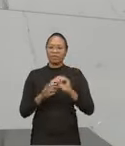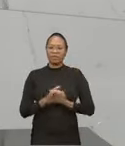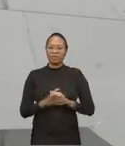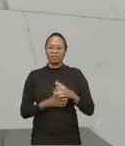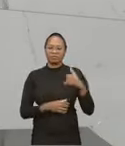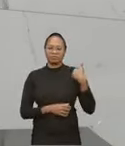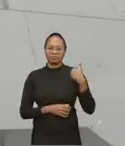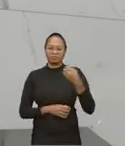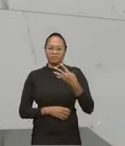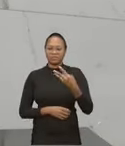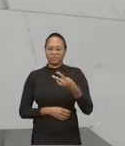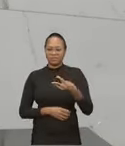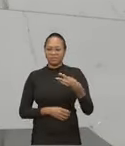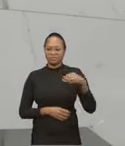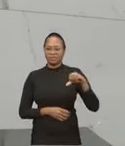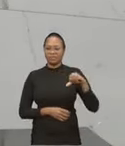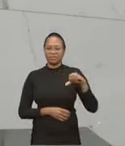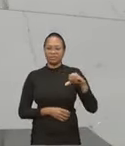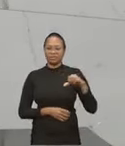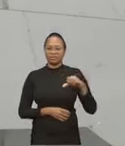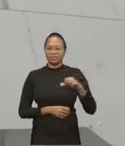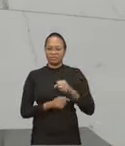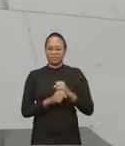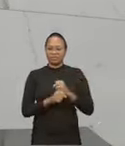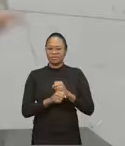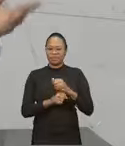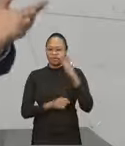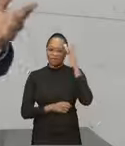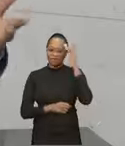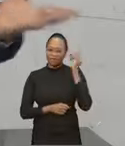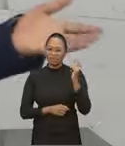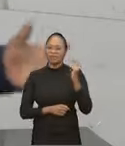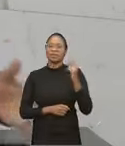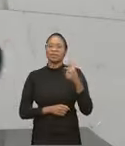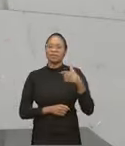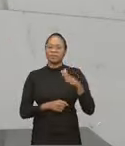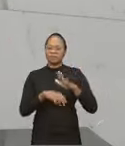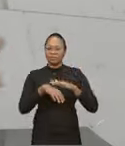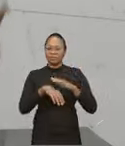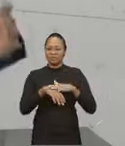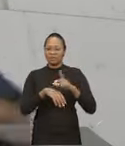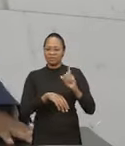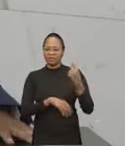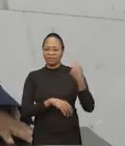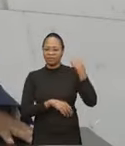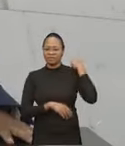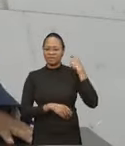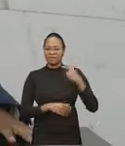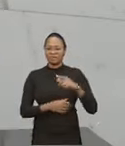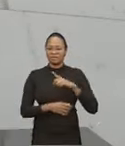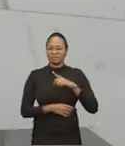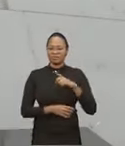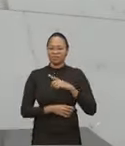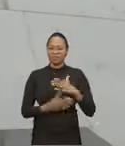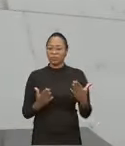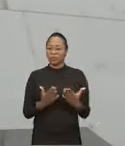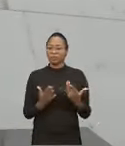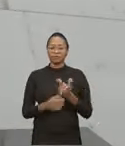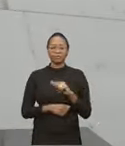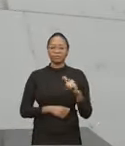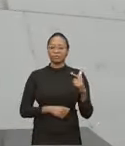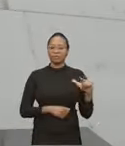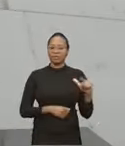anos, é 39 anos de Areias. Eu sei das dificuldades que nós tivemos lá atrás e hoje não tem mais. Hoje Areias